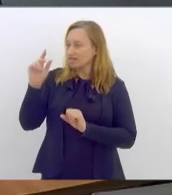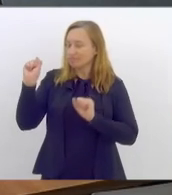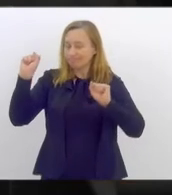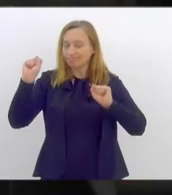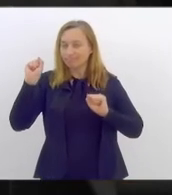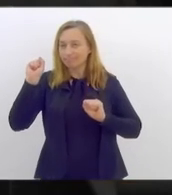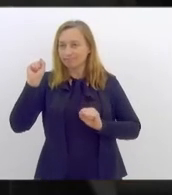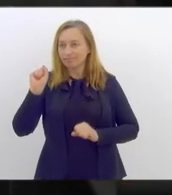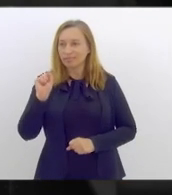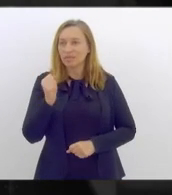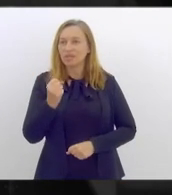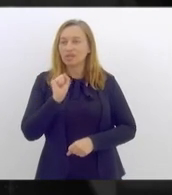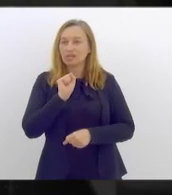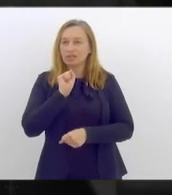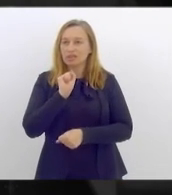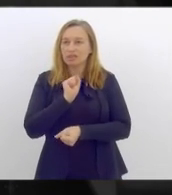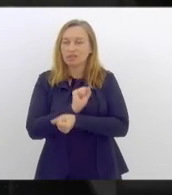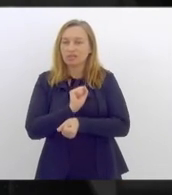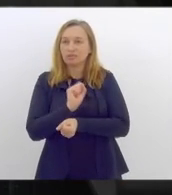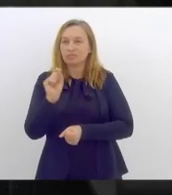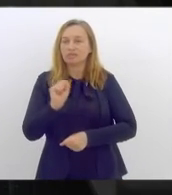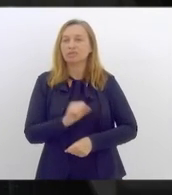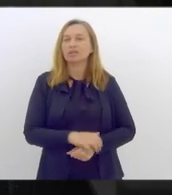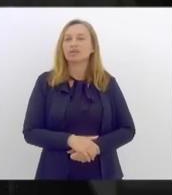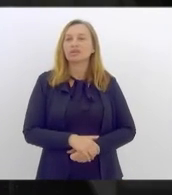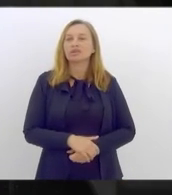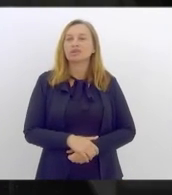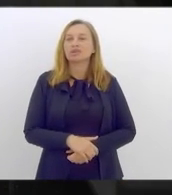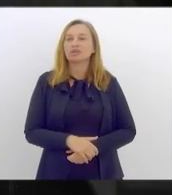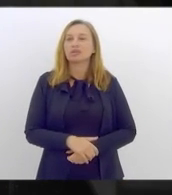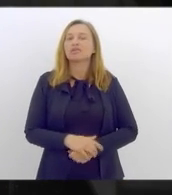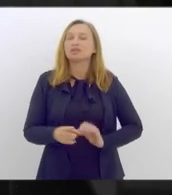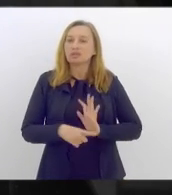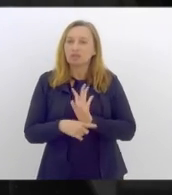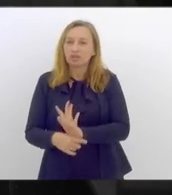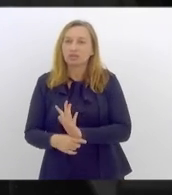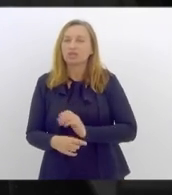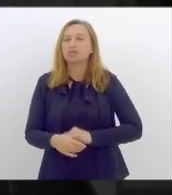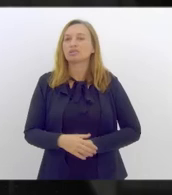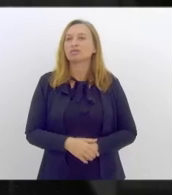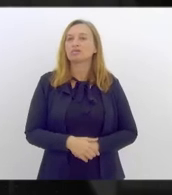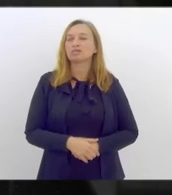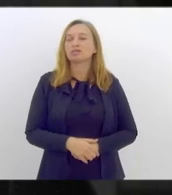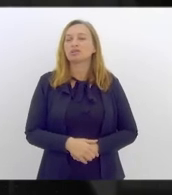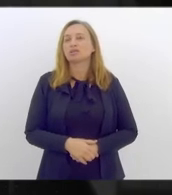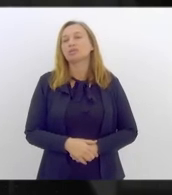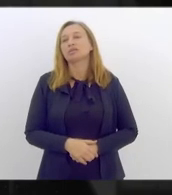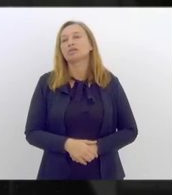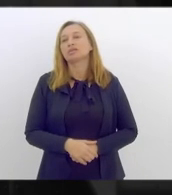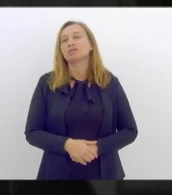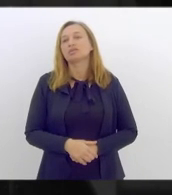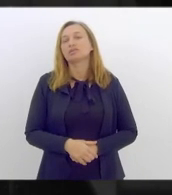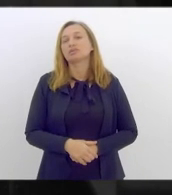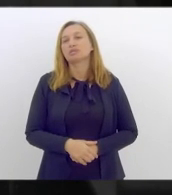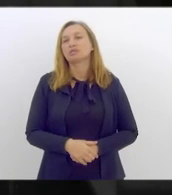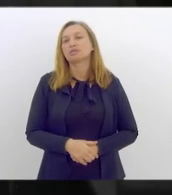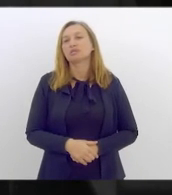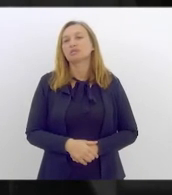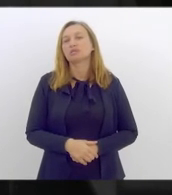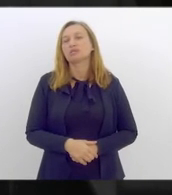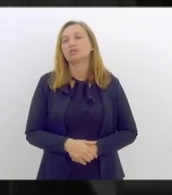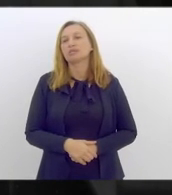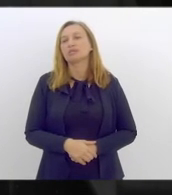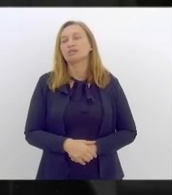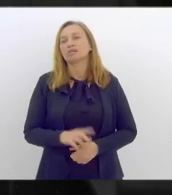em um segundo Samuel como é o maior prazer então assim como fala de contribuição como forma de contribuição para essa para essa